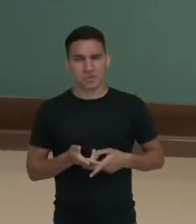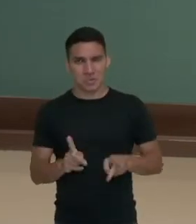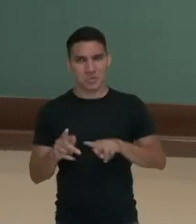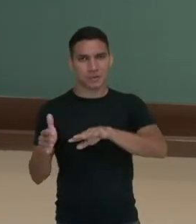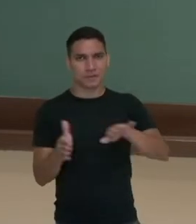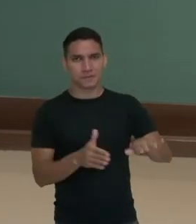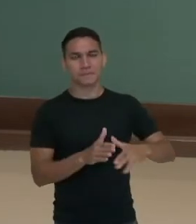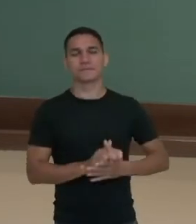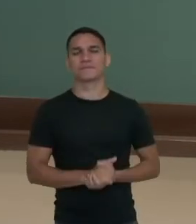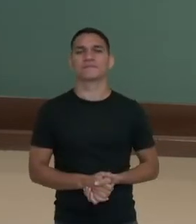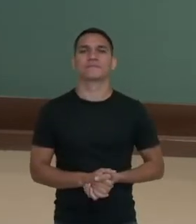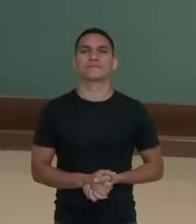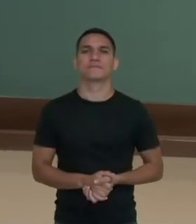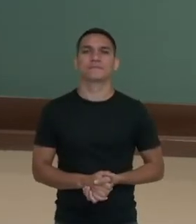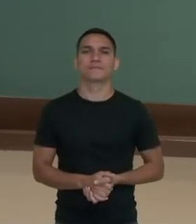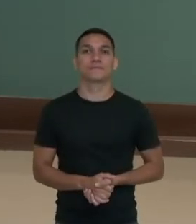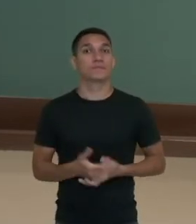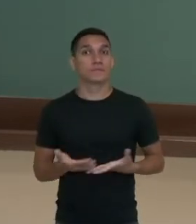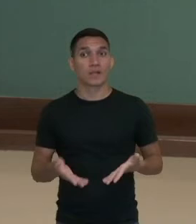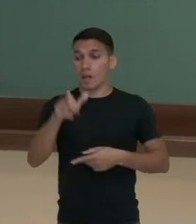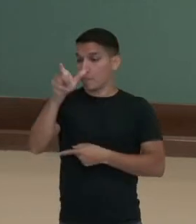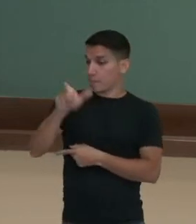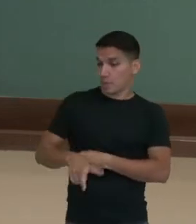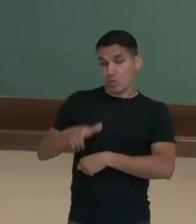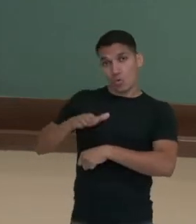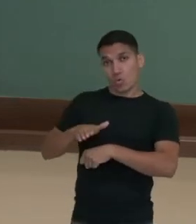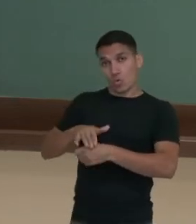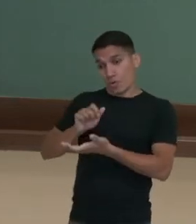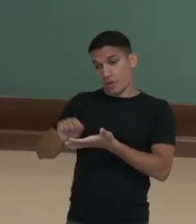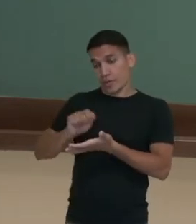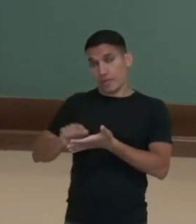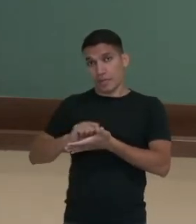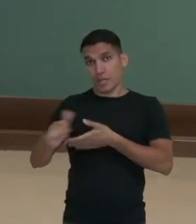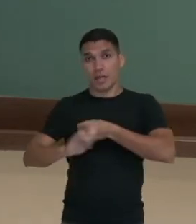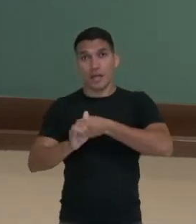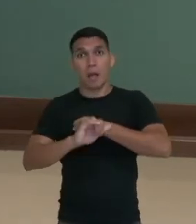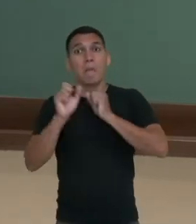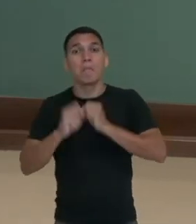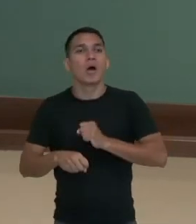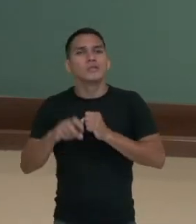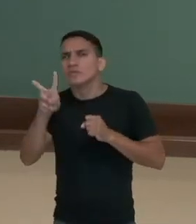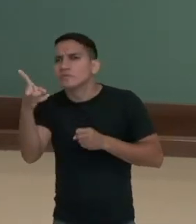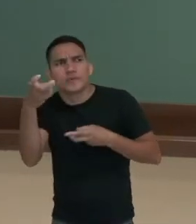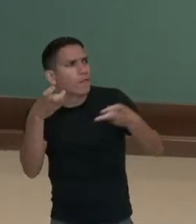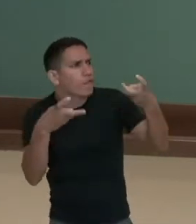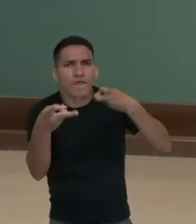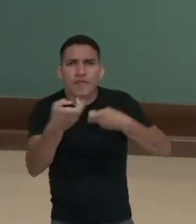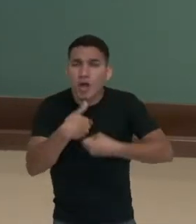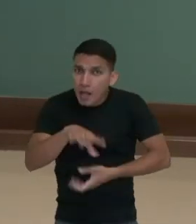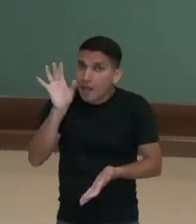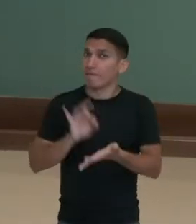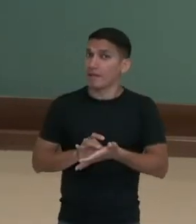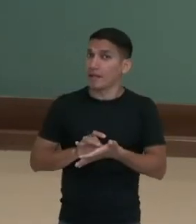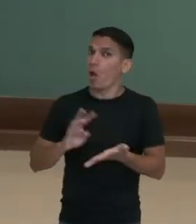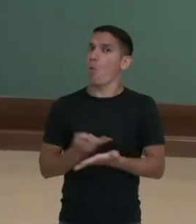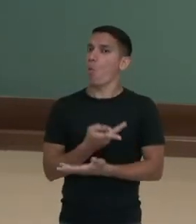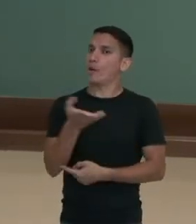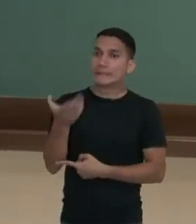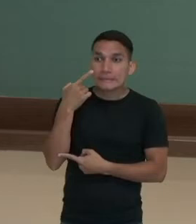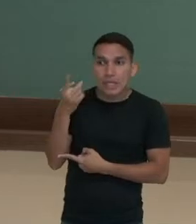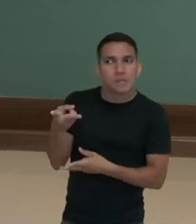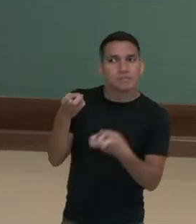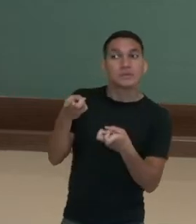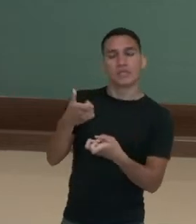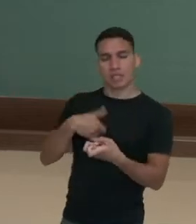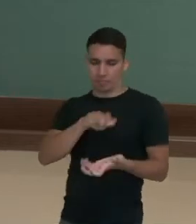Seguindo. O cronista ele pode narrar um fato, né? Esse fato ele pode ser real, né? Realmente